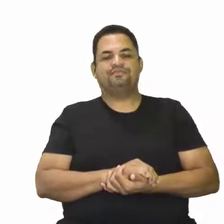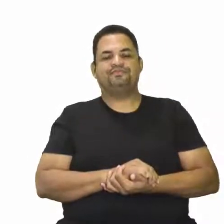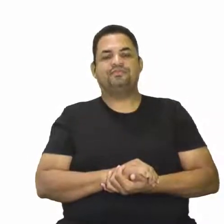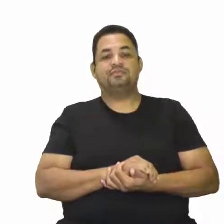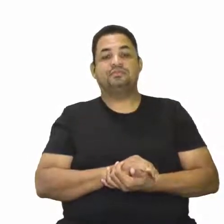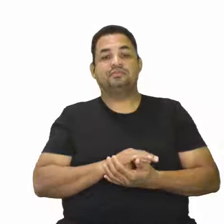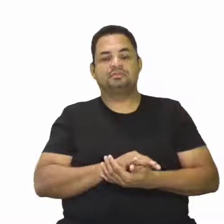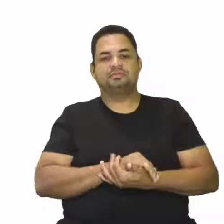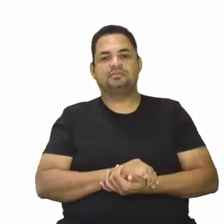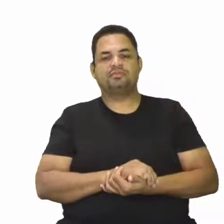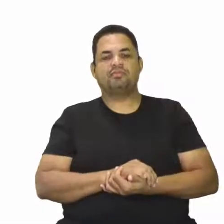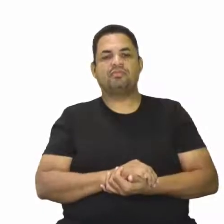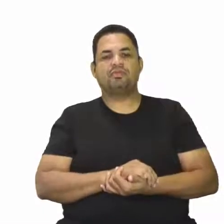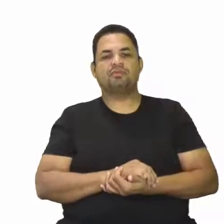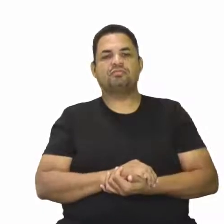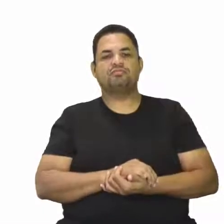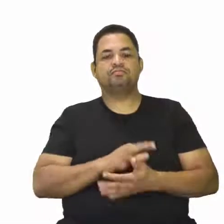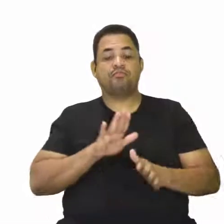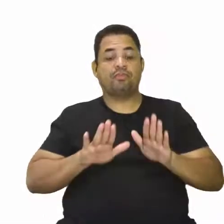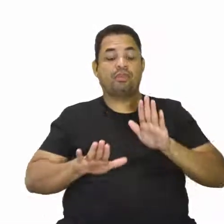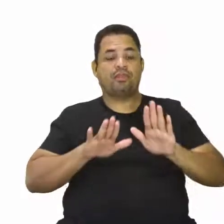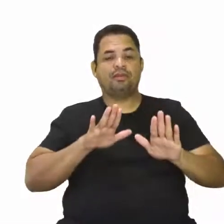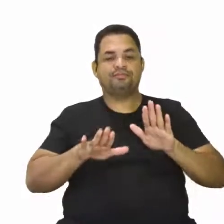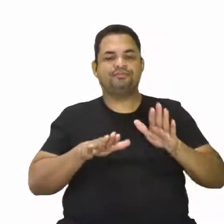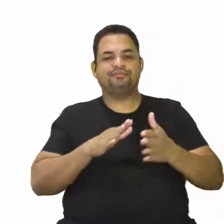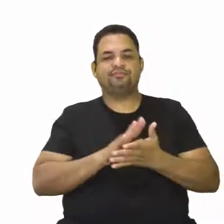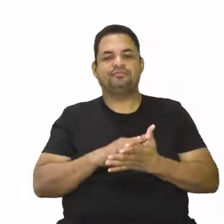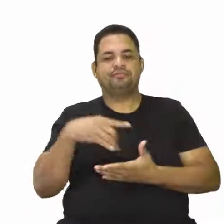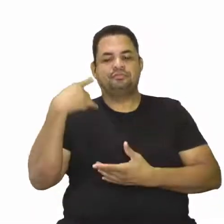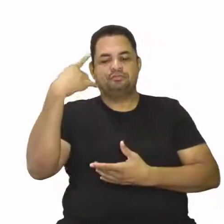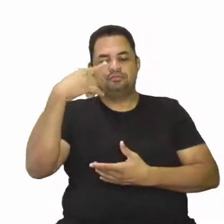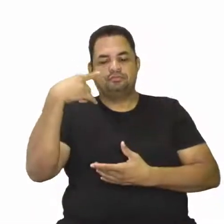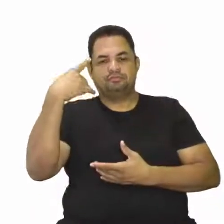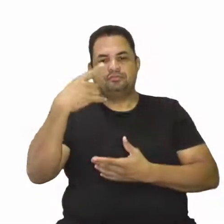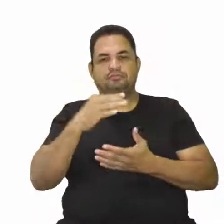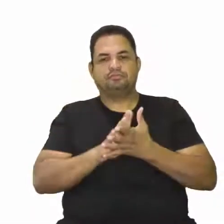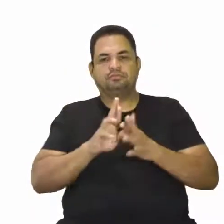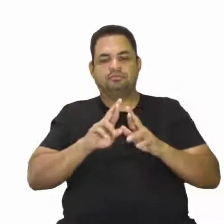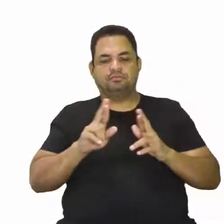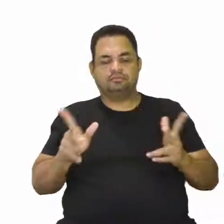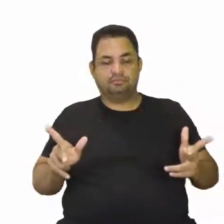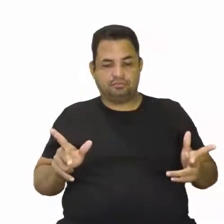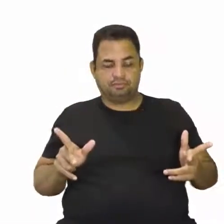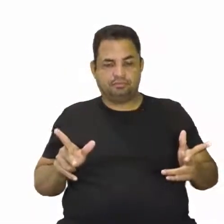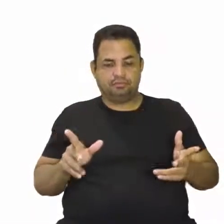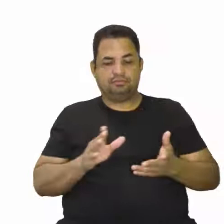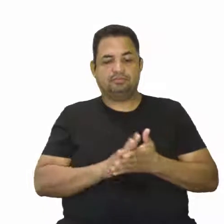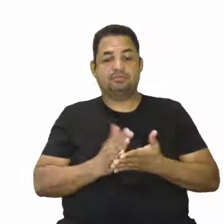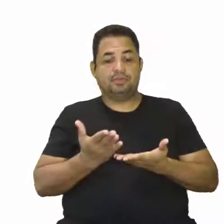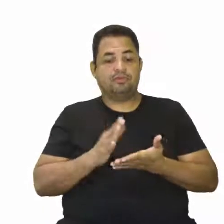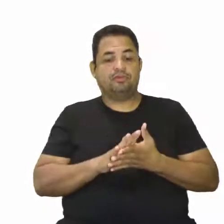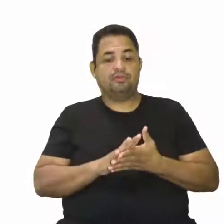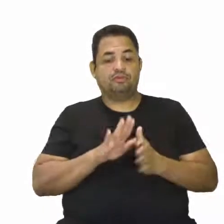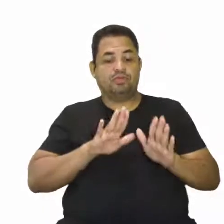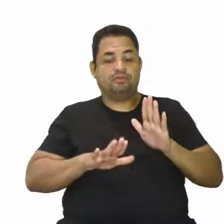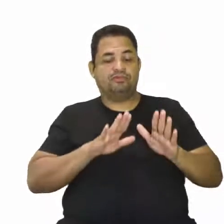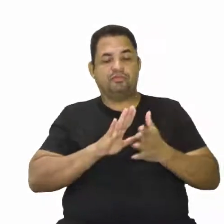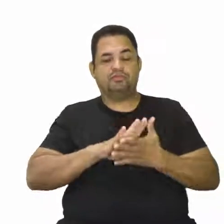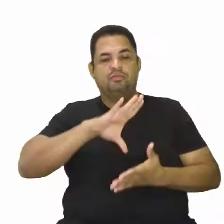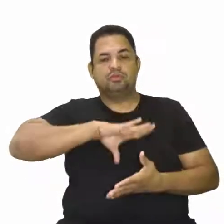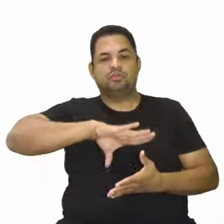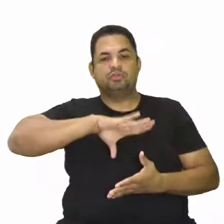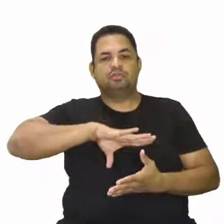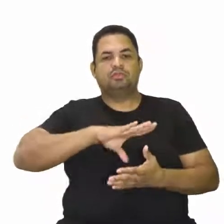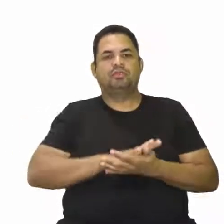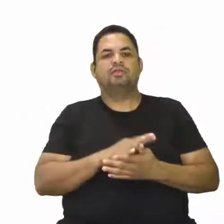Talvez. O talvez da língua espanhola é diferente do talvez da língua